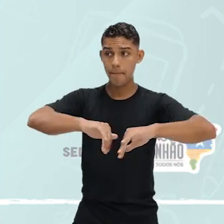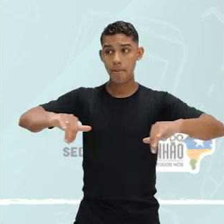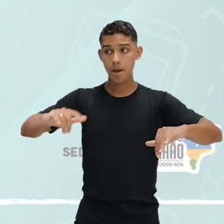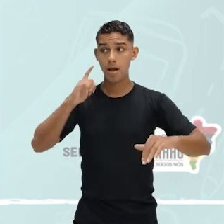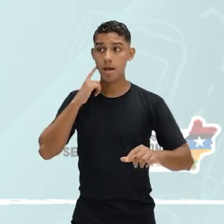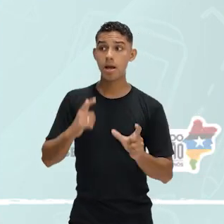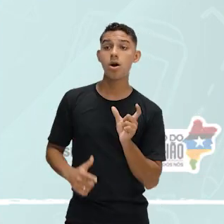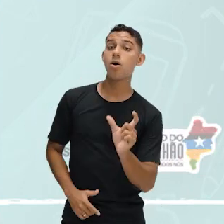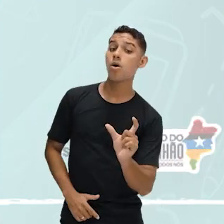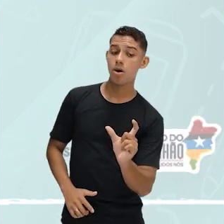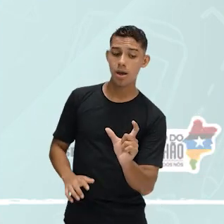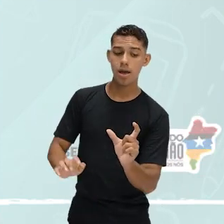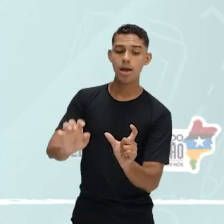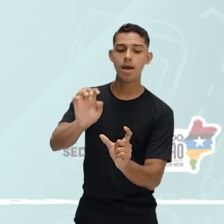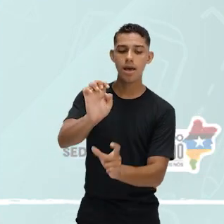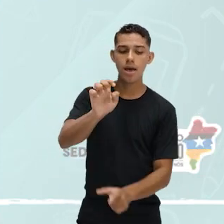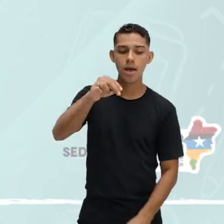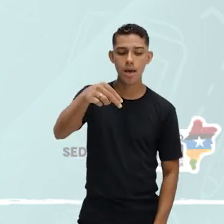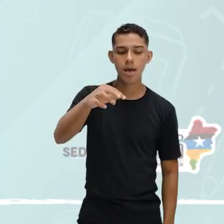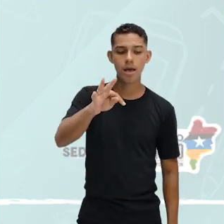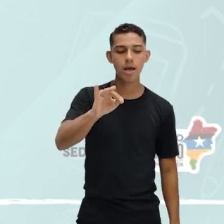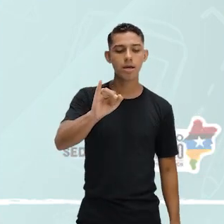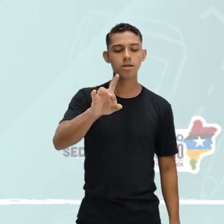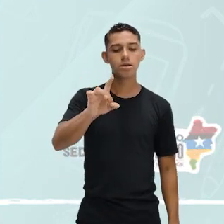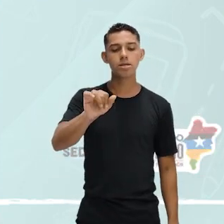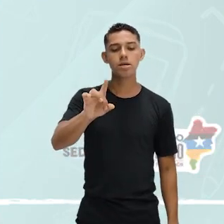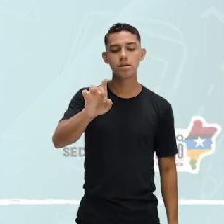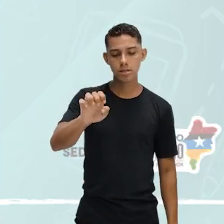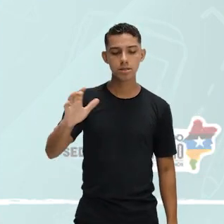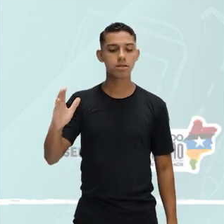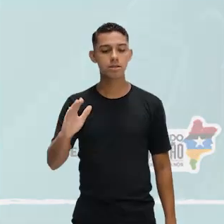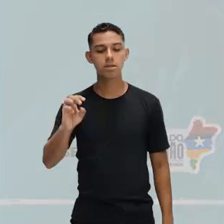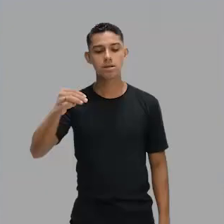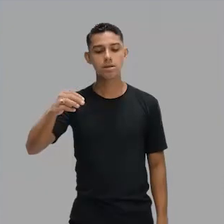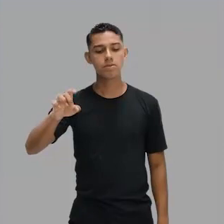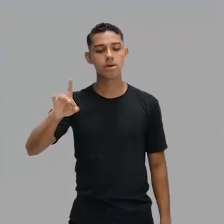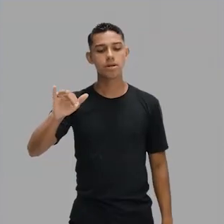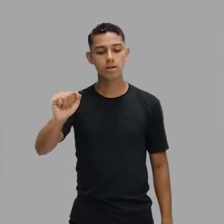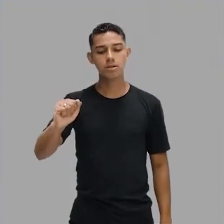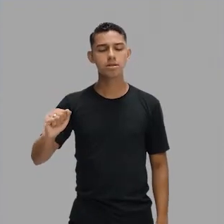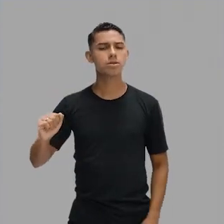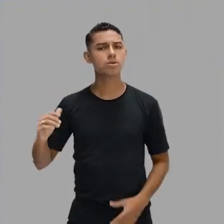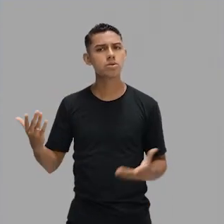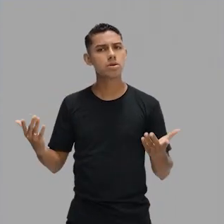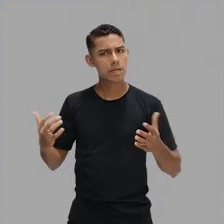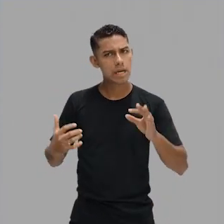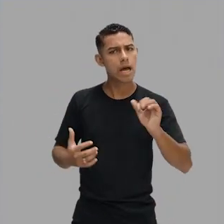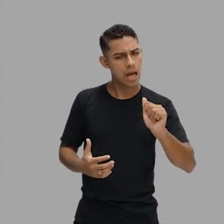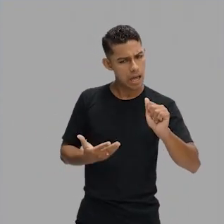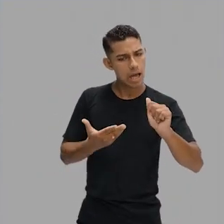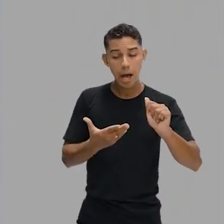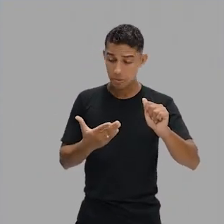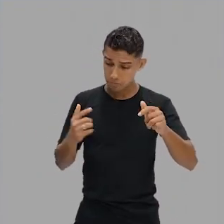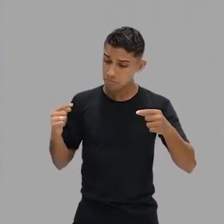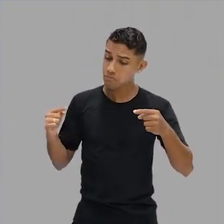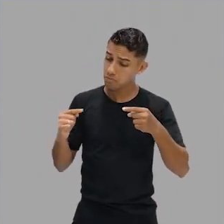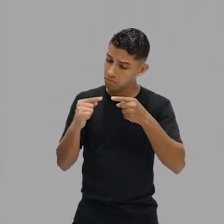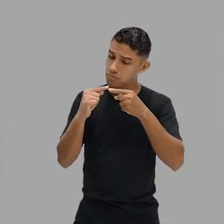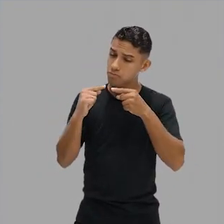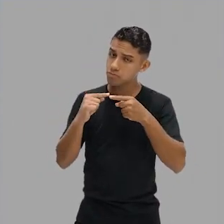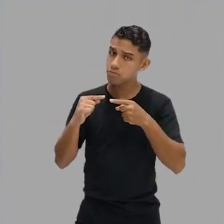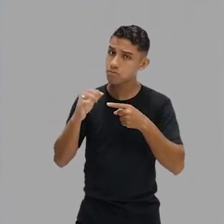Essa entidade de mediação, justamente, é o Estado. Que coisa legal na letra A. É mais ou menos isso. A